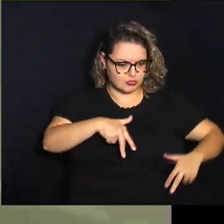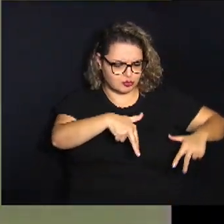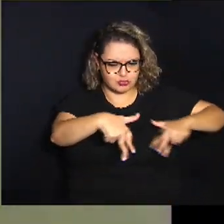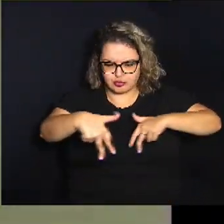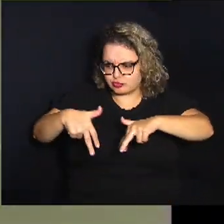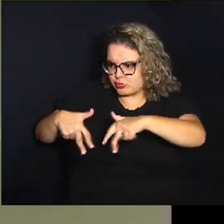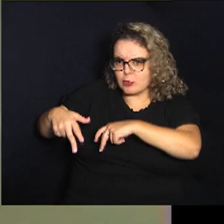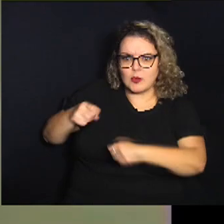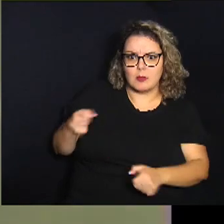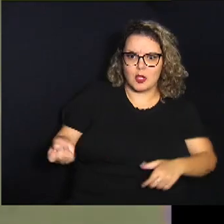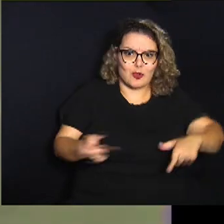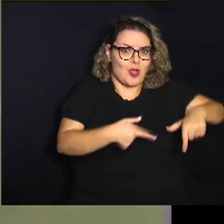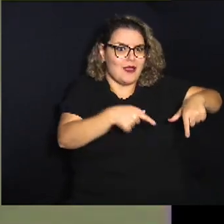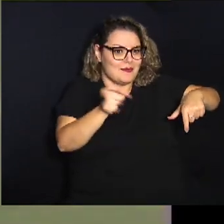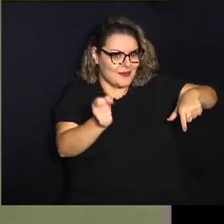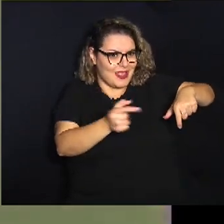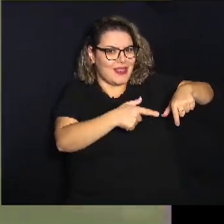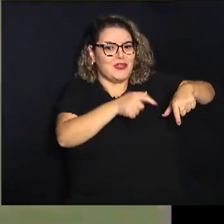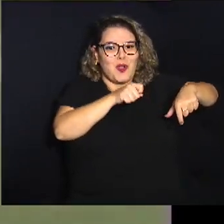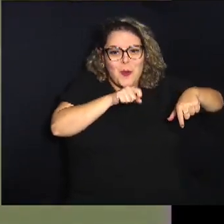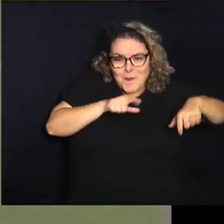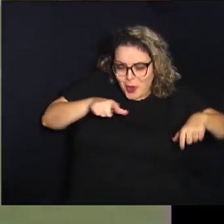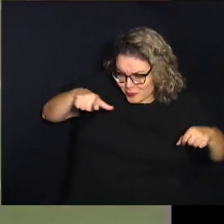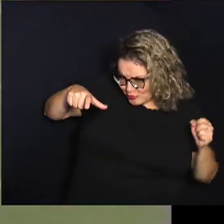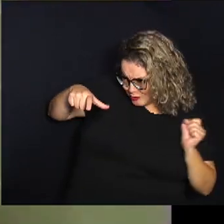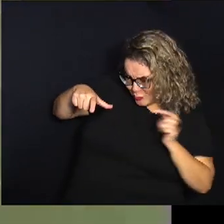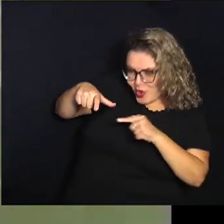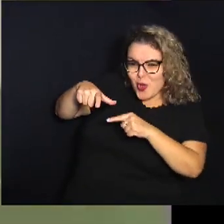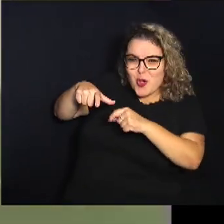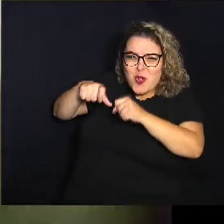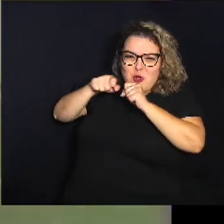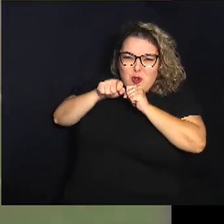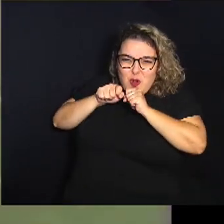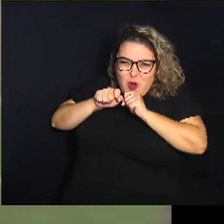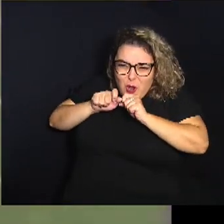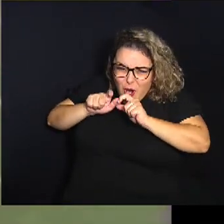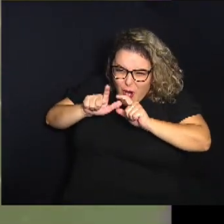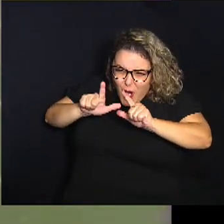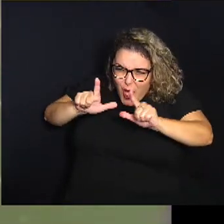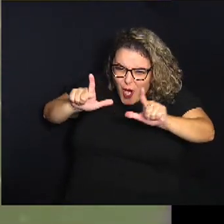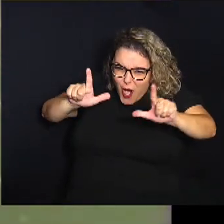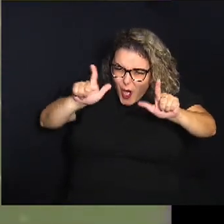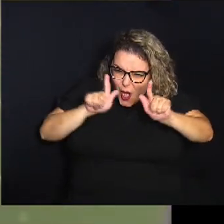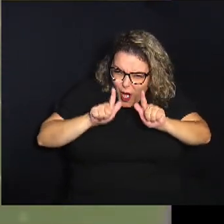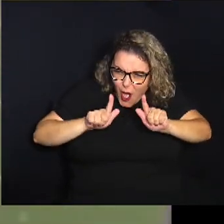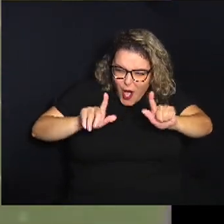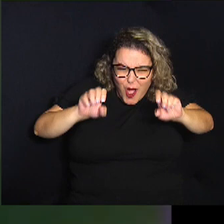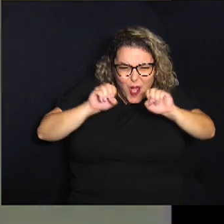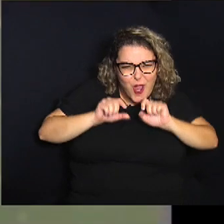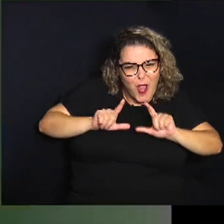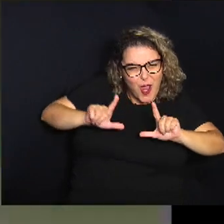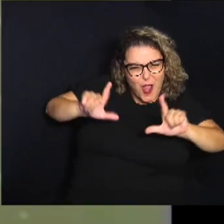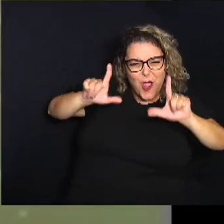Foscão mozão tocou pro gol Gilmartino o Zanini bala da cara pro gol gol gol gol gol